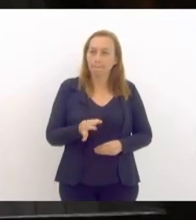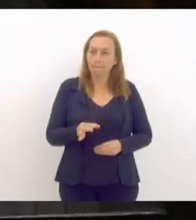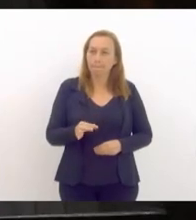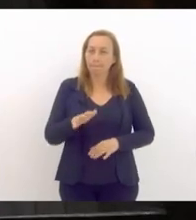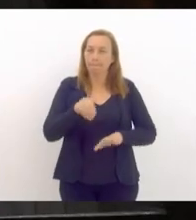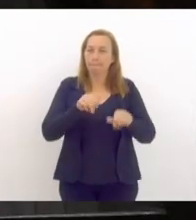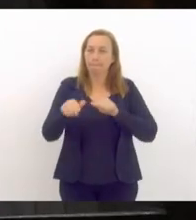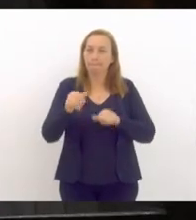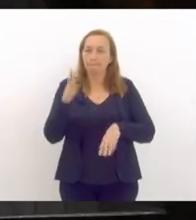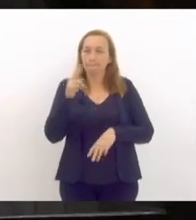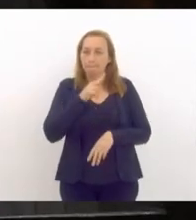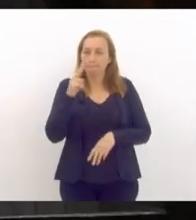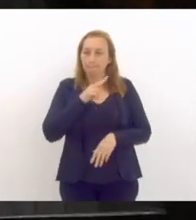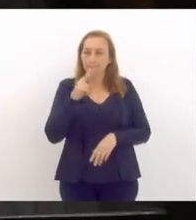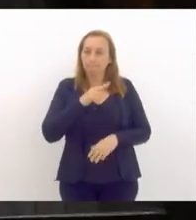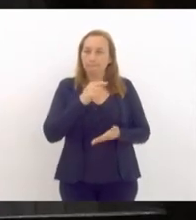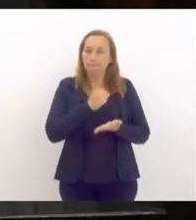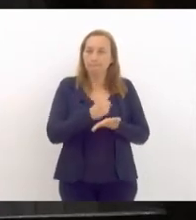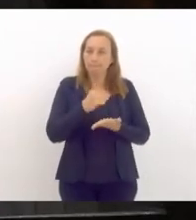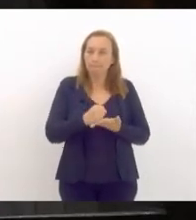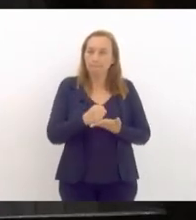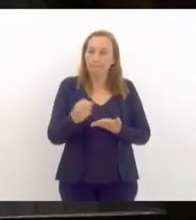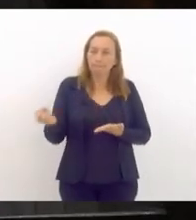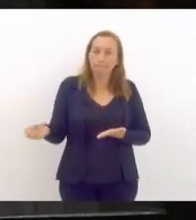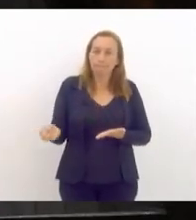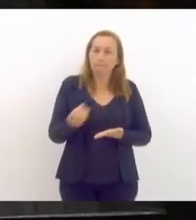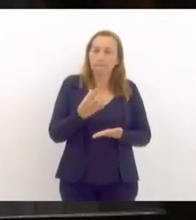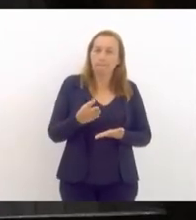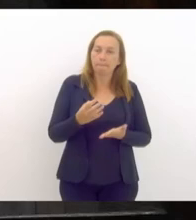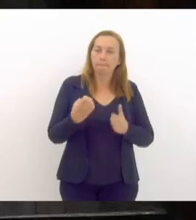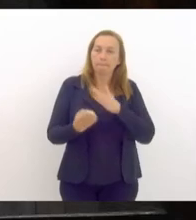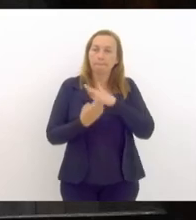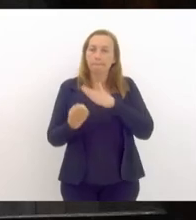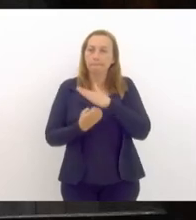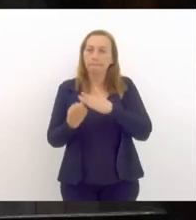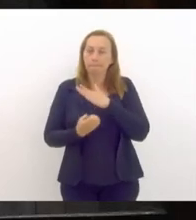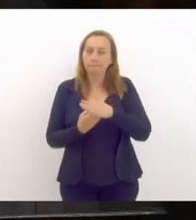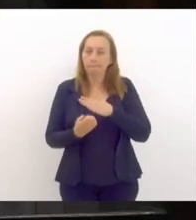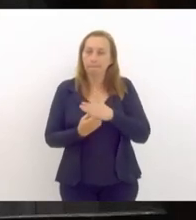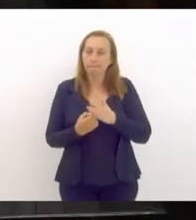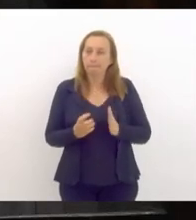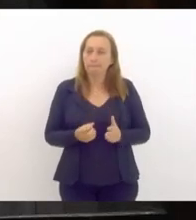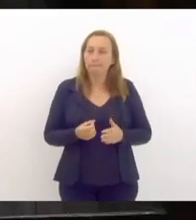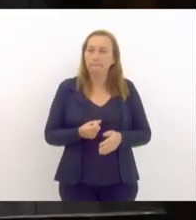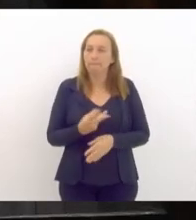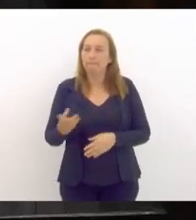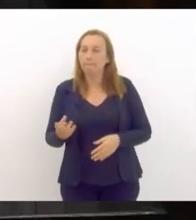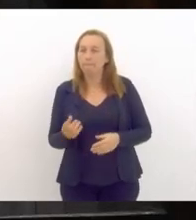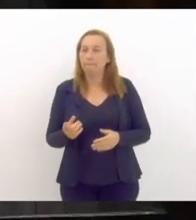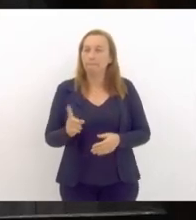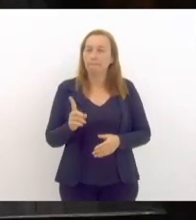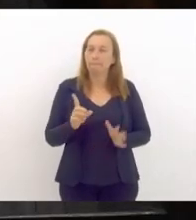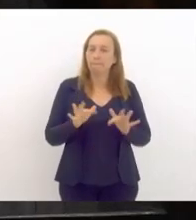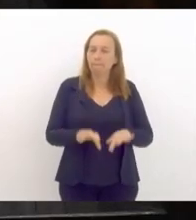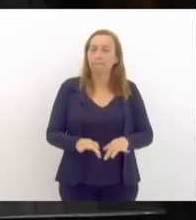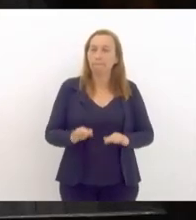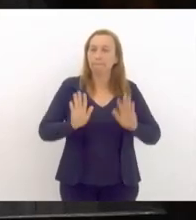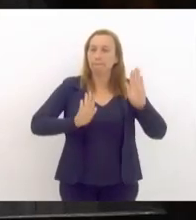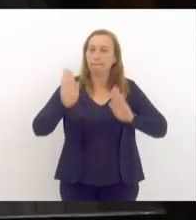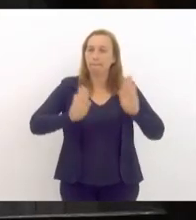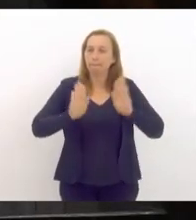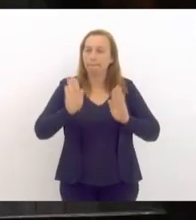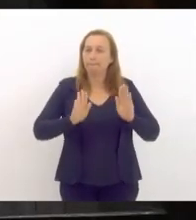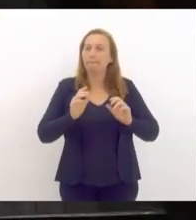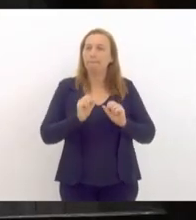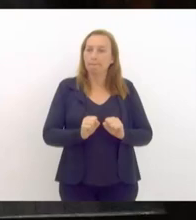emergencial e contratar uma outra empresa para estar prestando serviço enquanto não termina a licitação o governo do estado poderia fazer